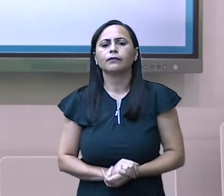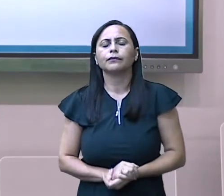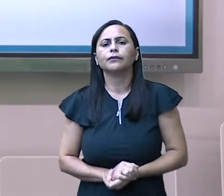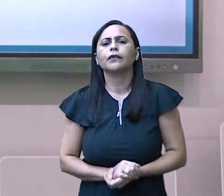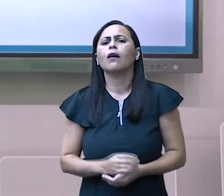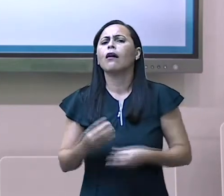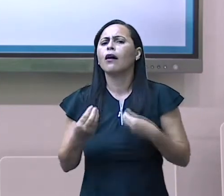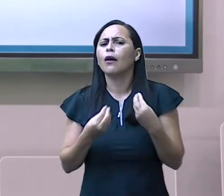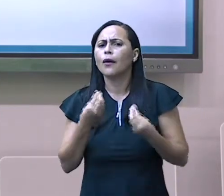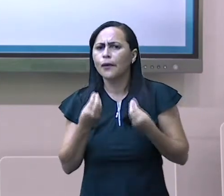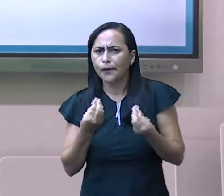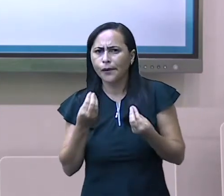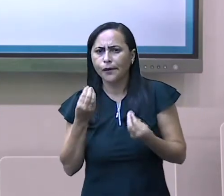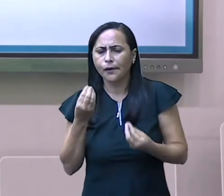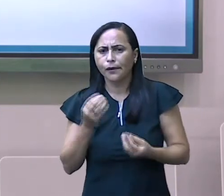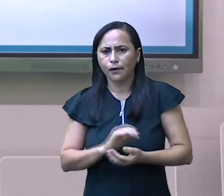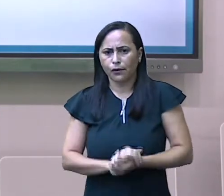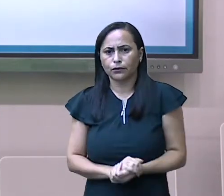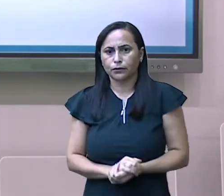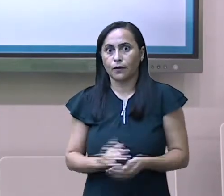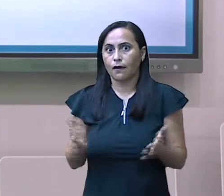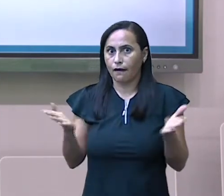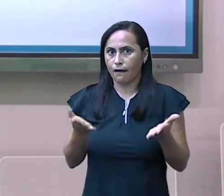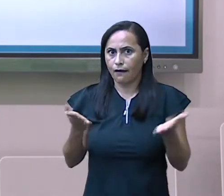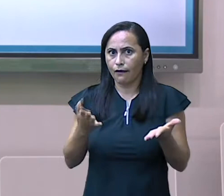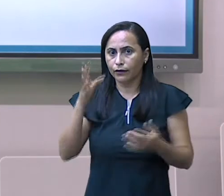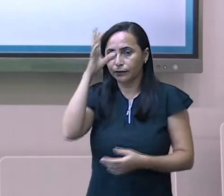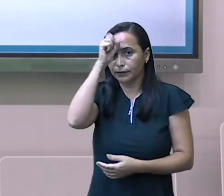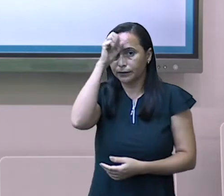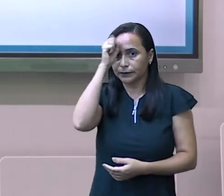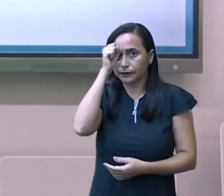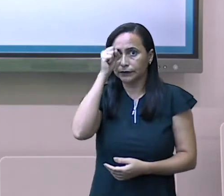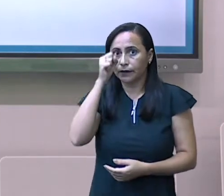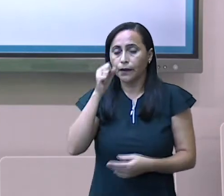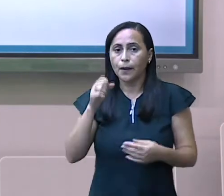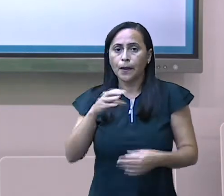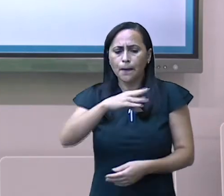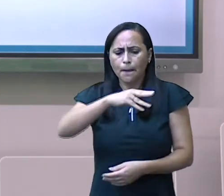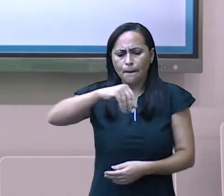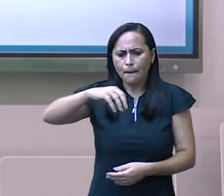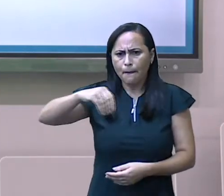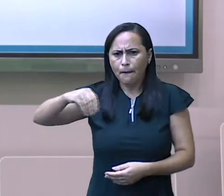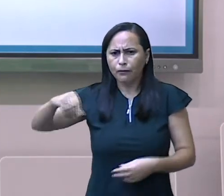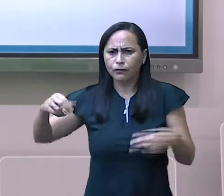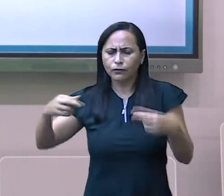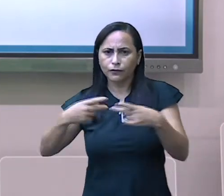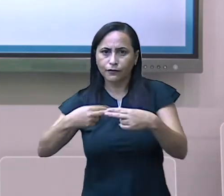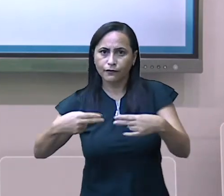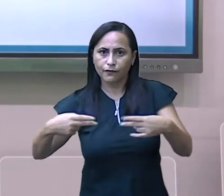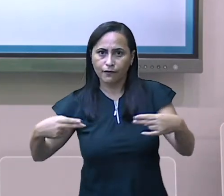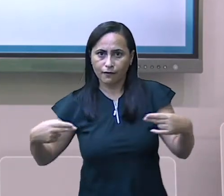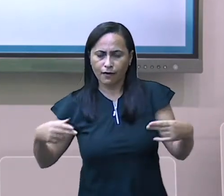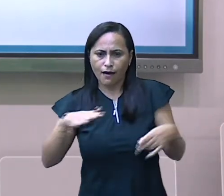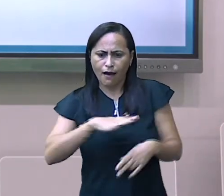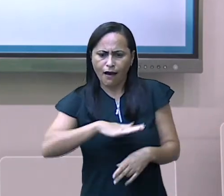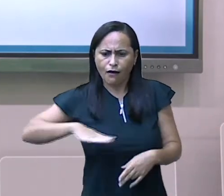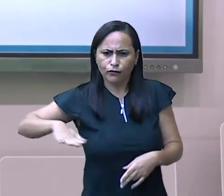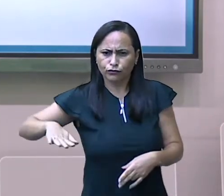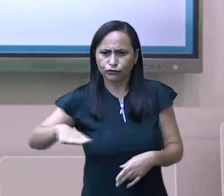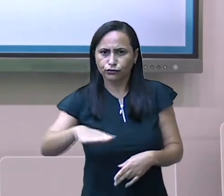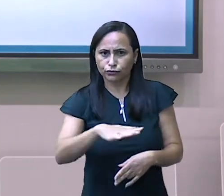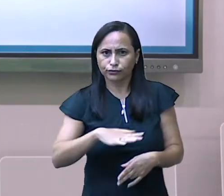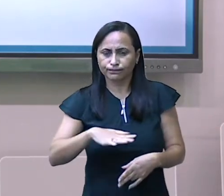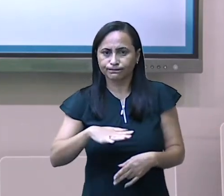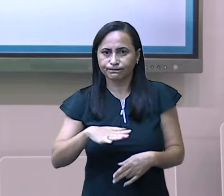solo. O solo, das montanhas, eles vão se desgastando. E o vento